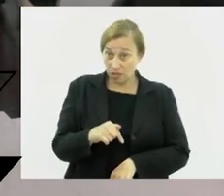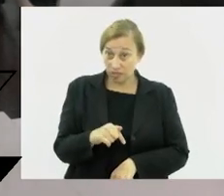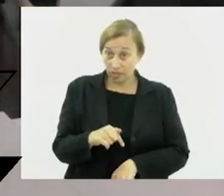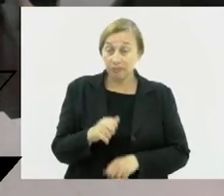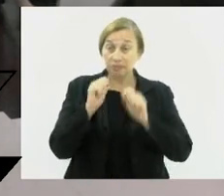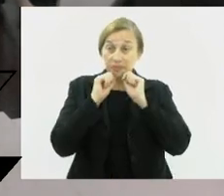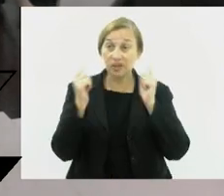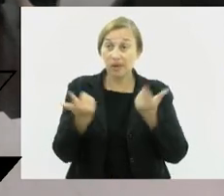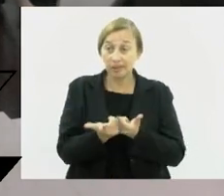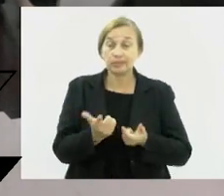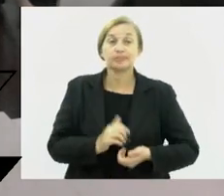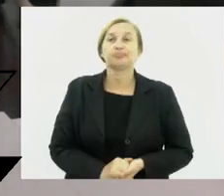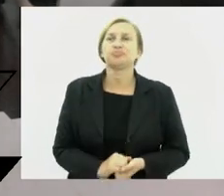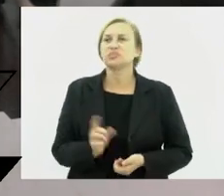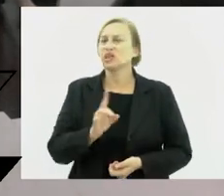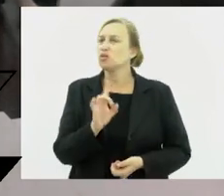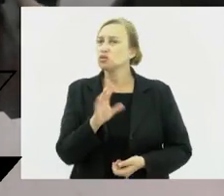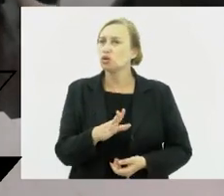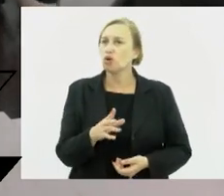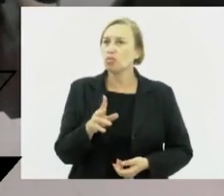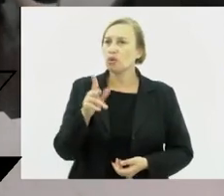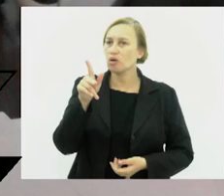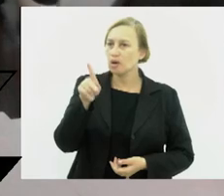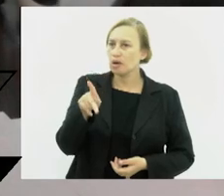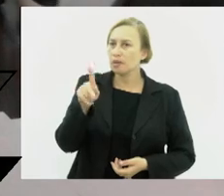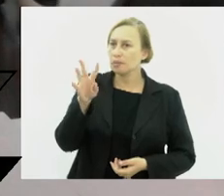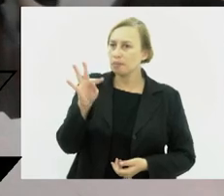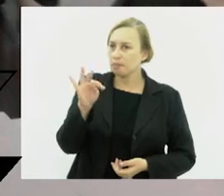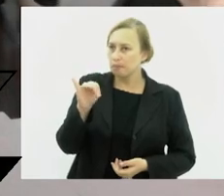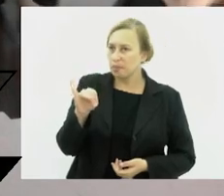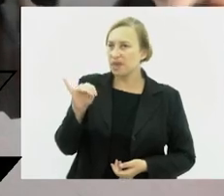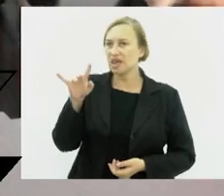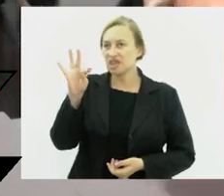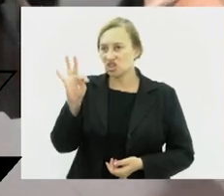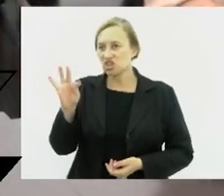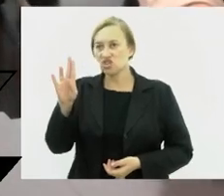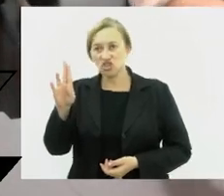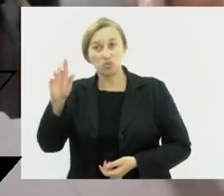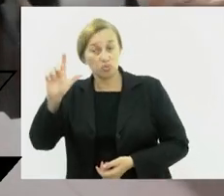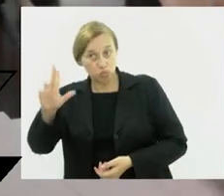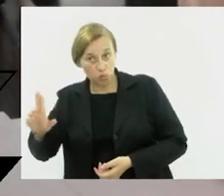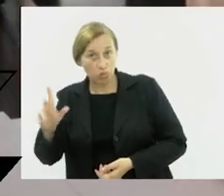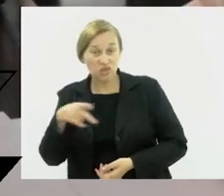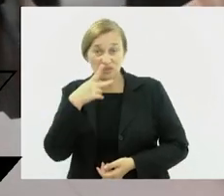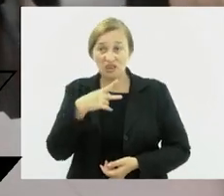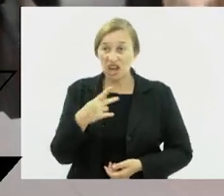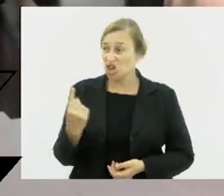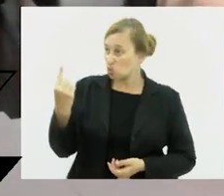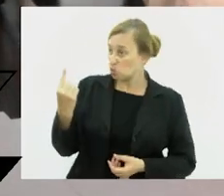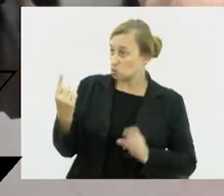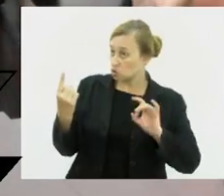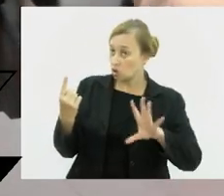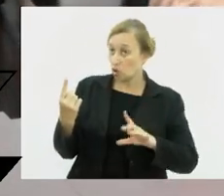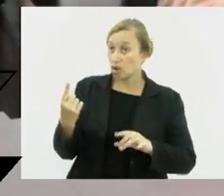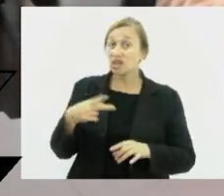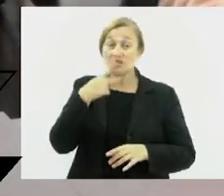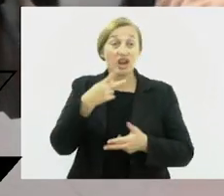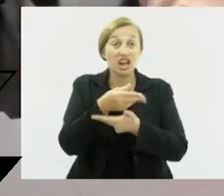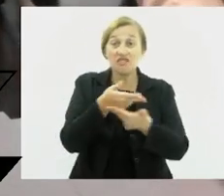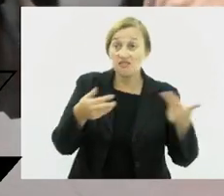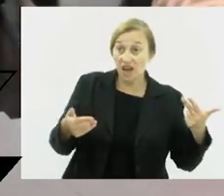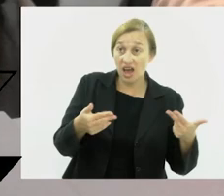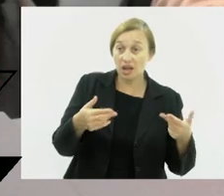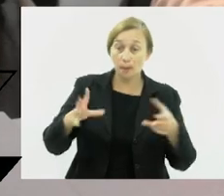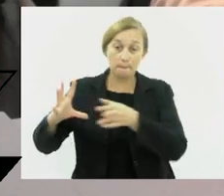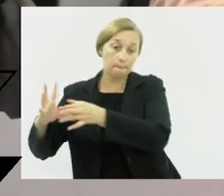Assembleia Legislativa, não só pelo pitbull, que animal é assim, causa animal, quando você fala em um animal, você fala em outro. Você puxa o debate, vai